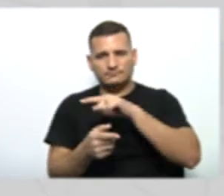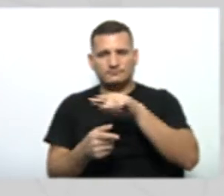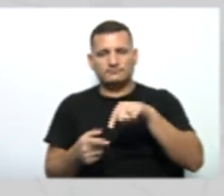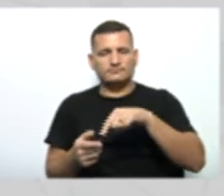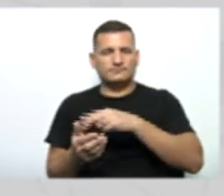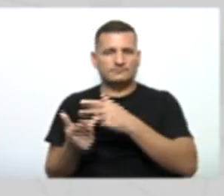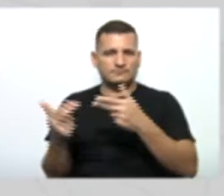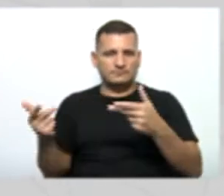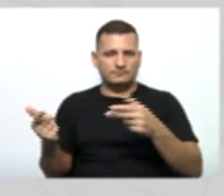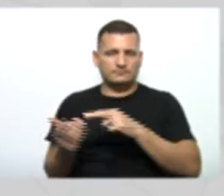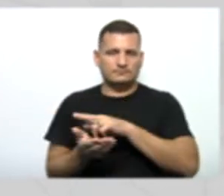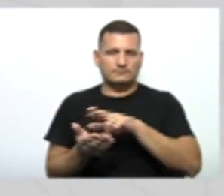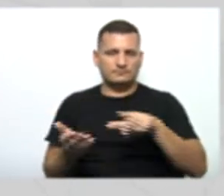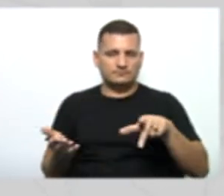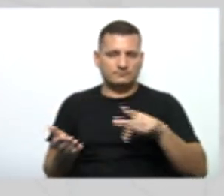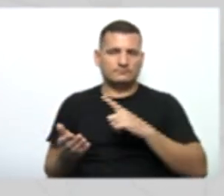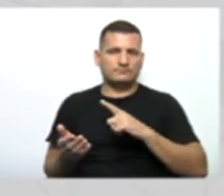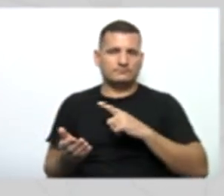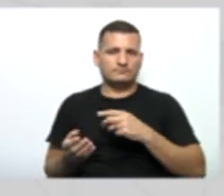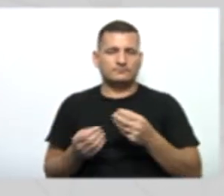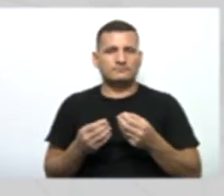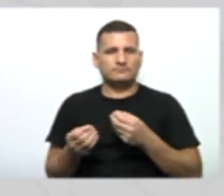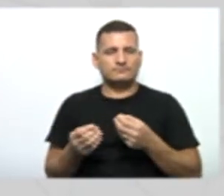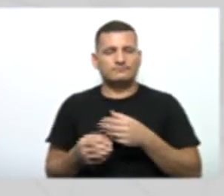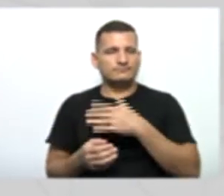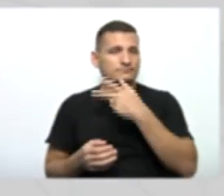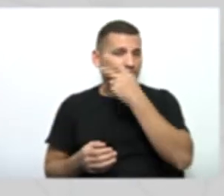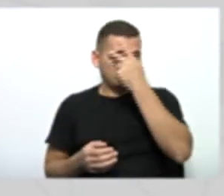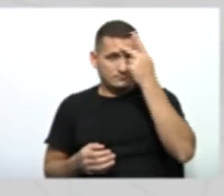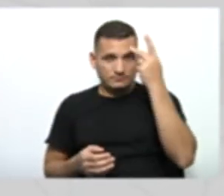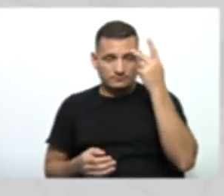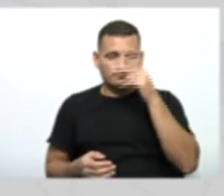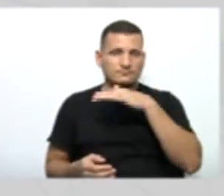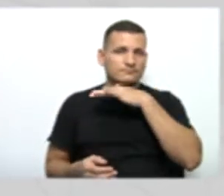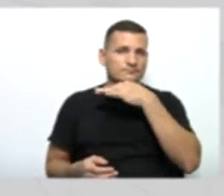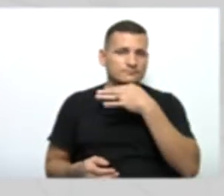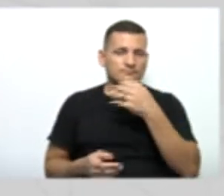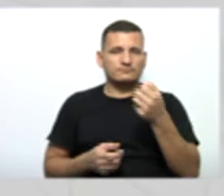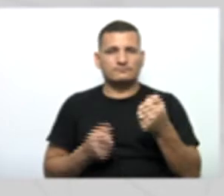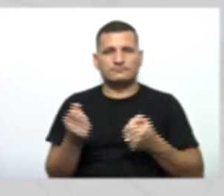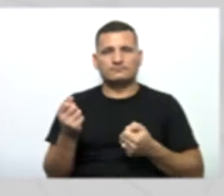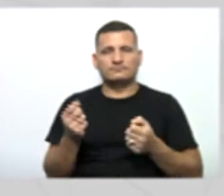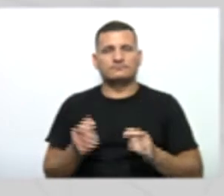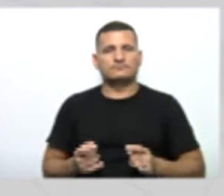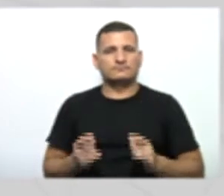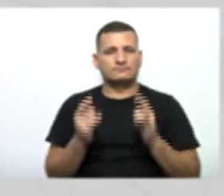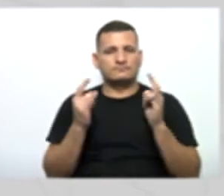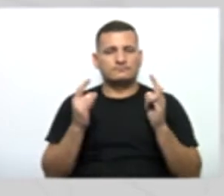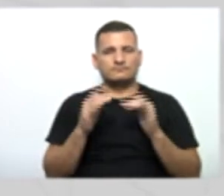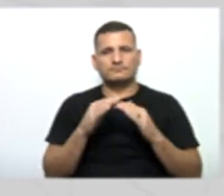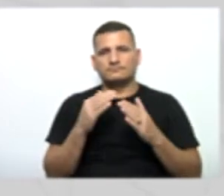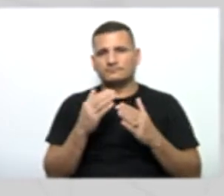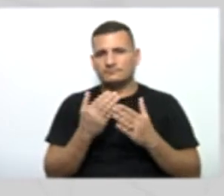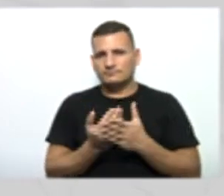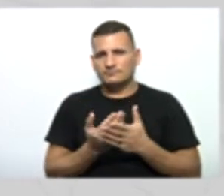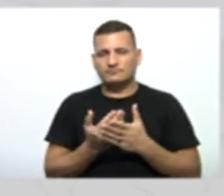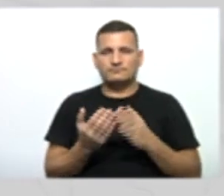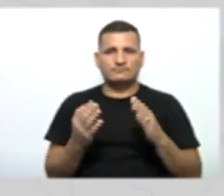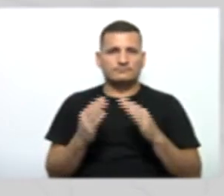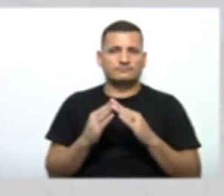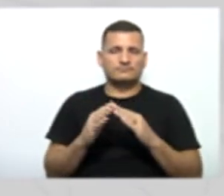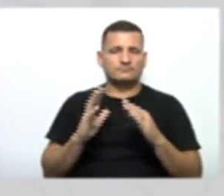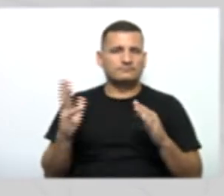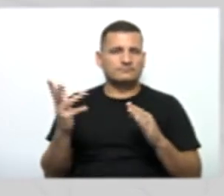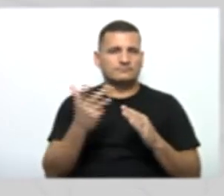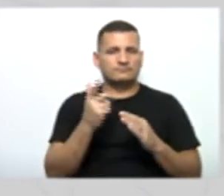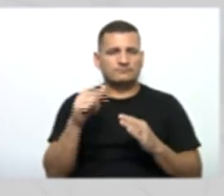Podemos exemplificar como as pessoas, os animais, os carros, os prédios, as casas, as escolas, enfim, tudo são coisas